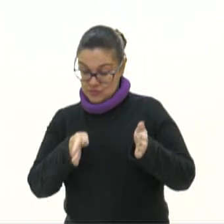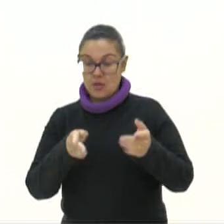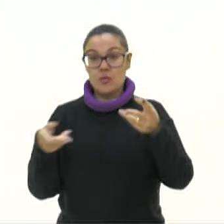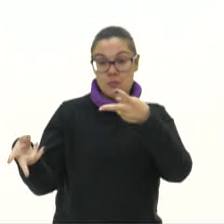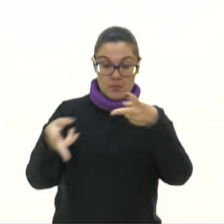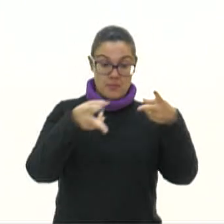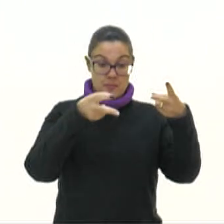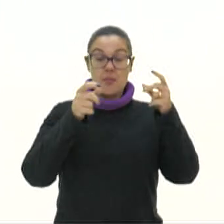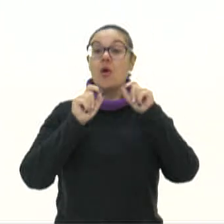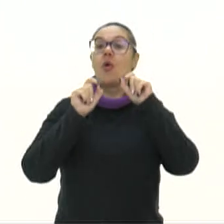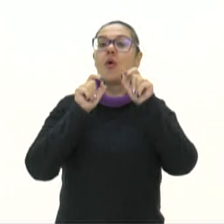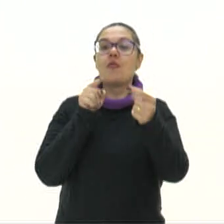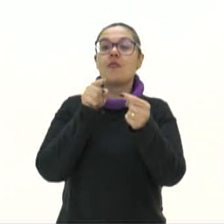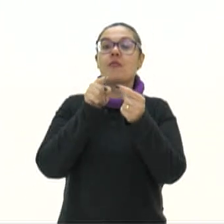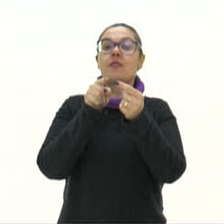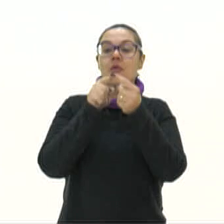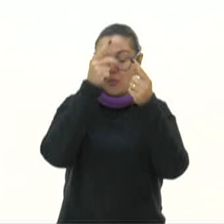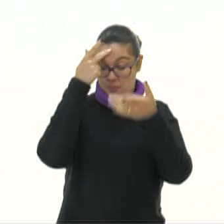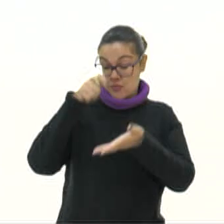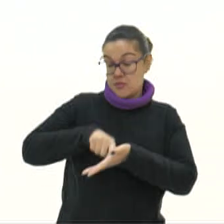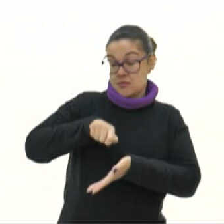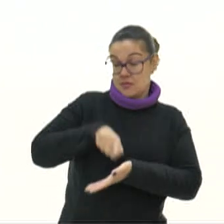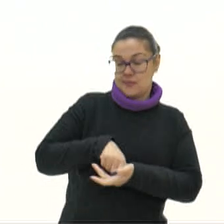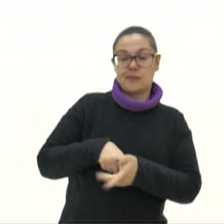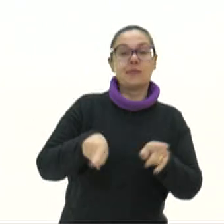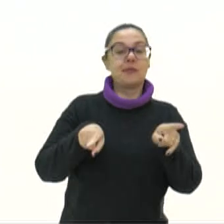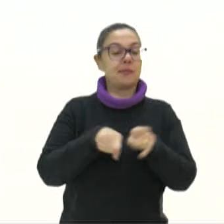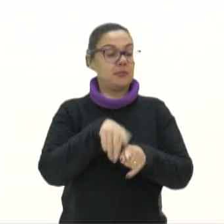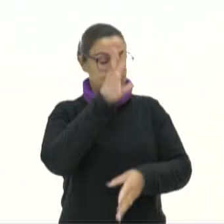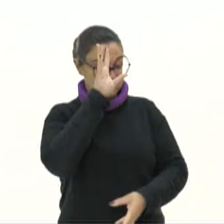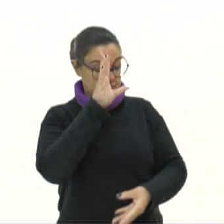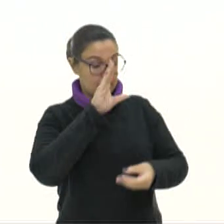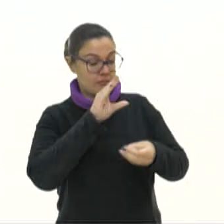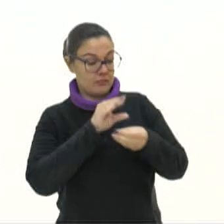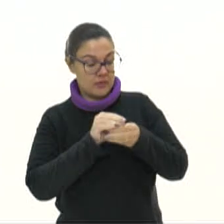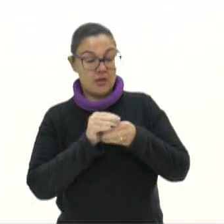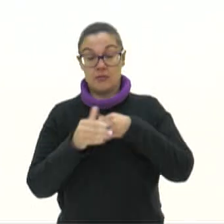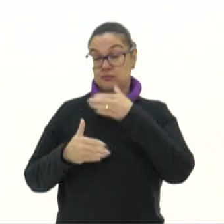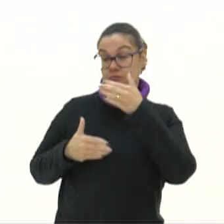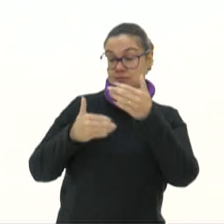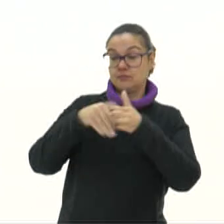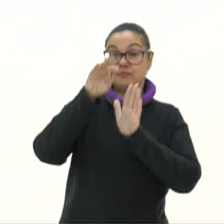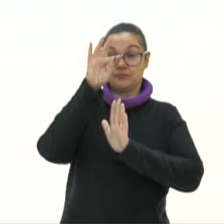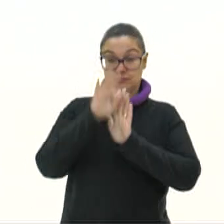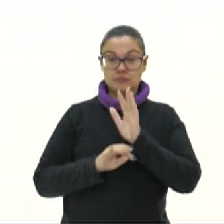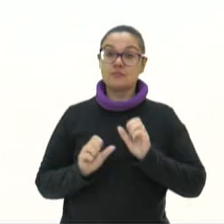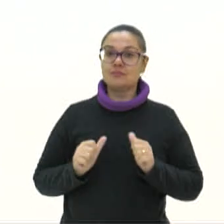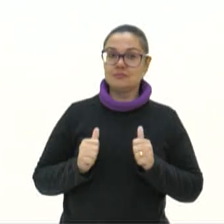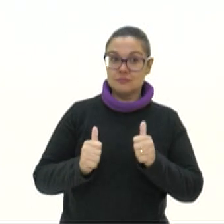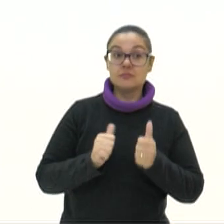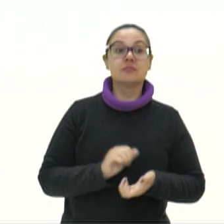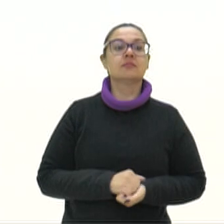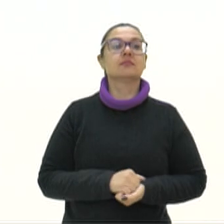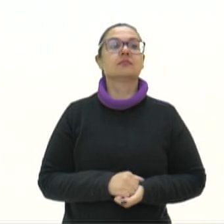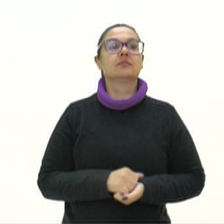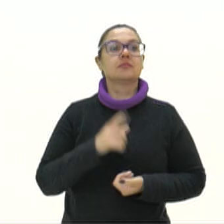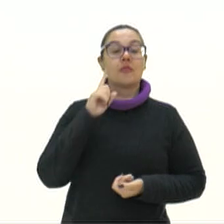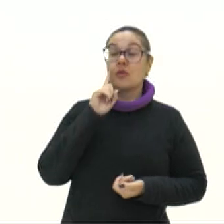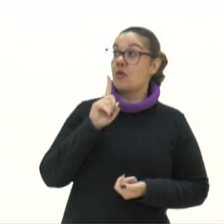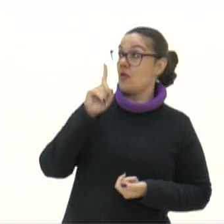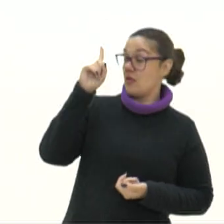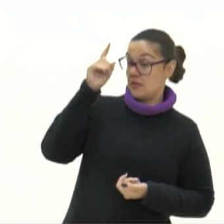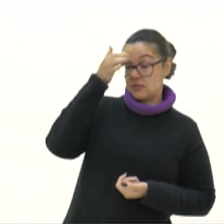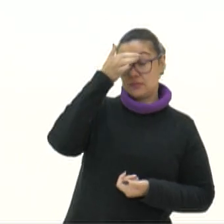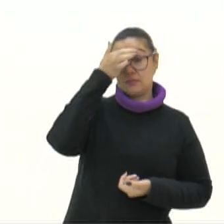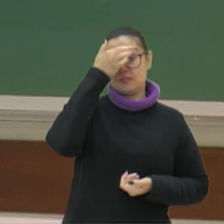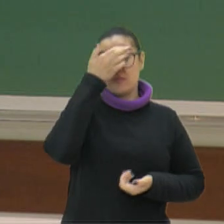a intencionalidade do autor, reconhecer processos de coesão e progressão textual, beleza? Pessoal, olha só, nós já